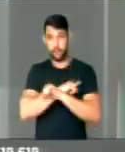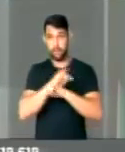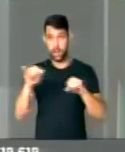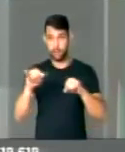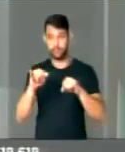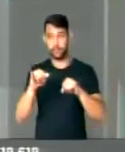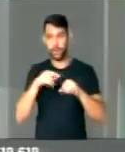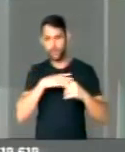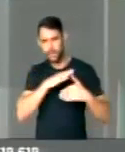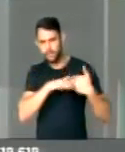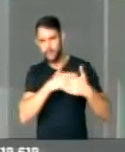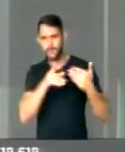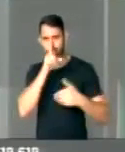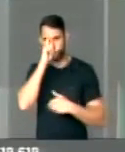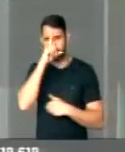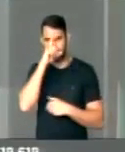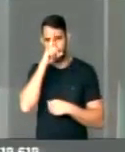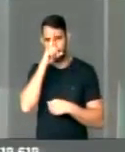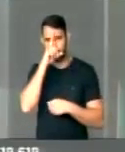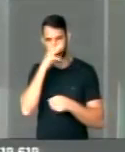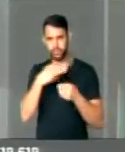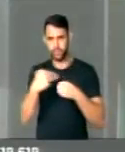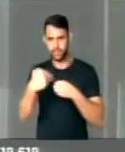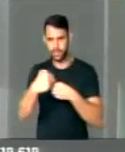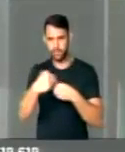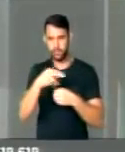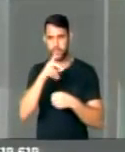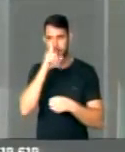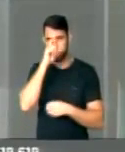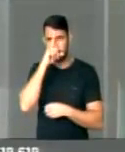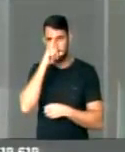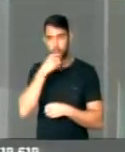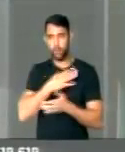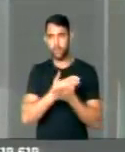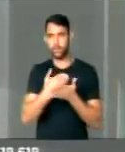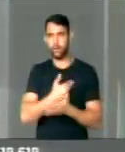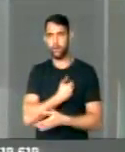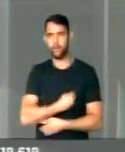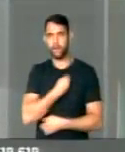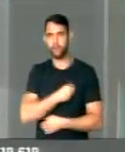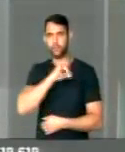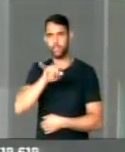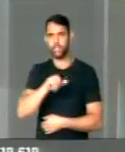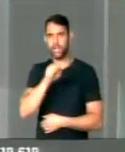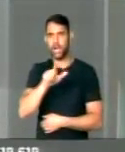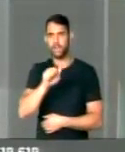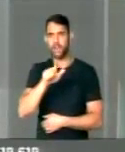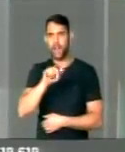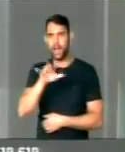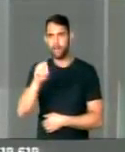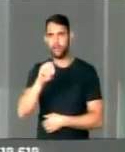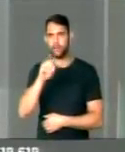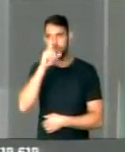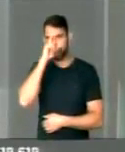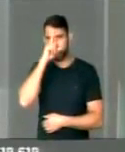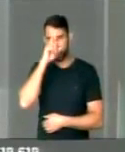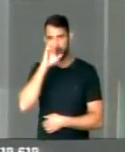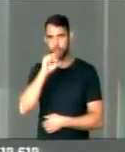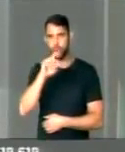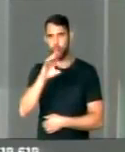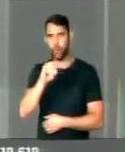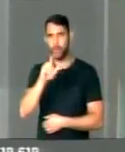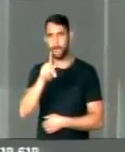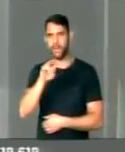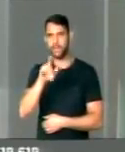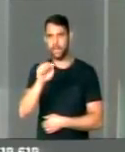destacar o avanço dos hospitais regionais. O Hospital Regional do Maranhão, quem começou foi o governador Jackson Lago, com a criação do Hospital Socorrão de Presidente